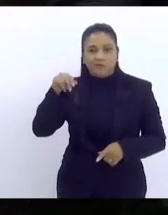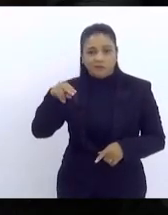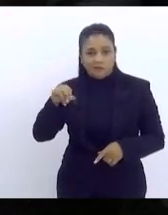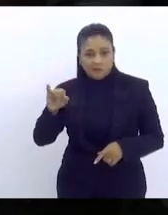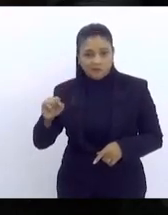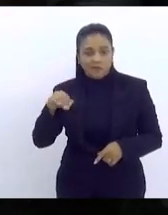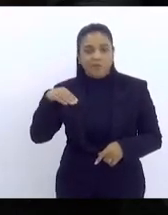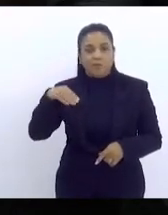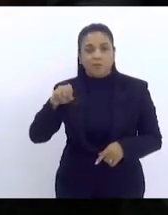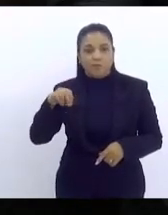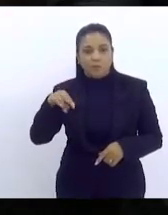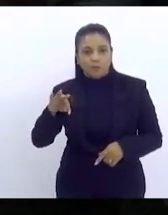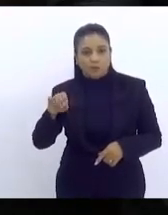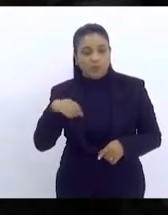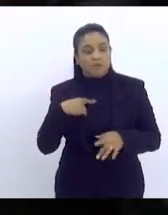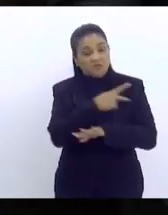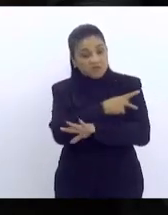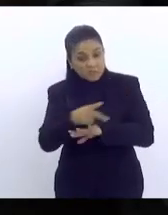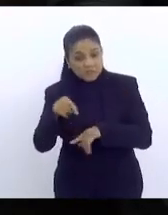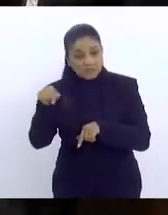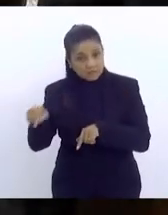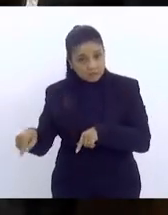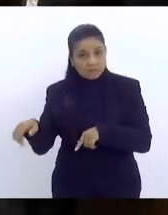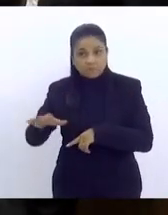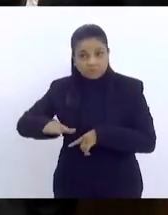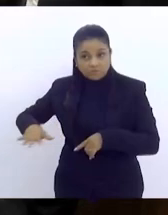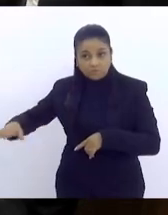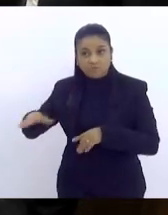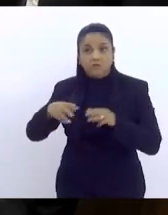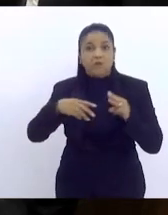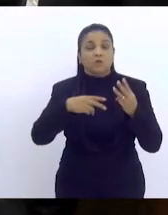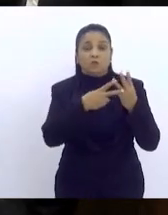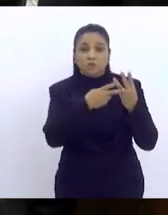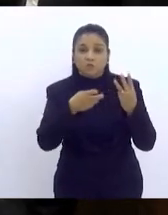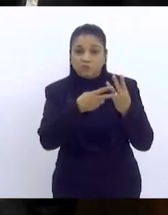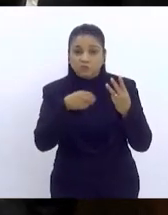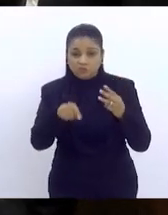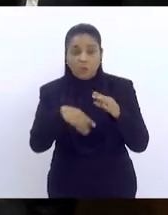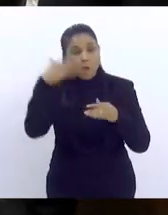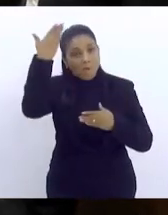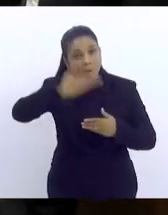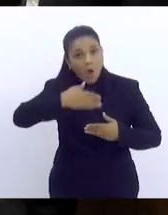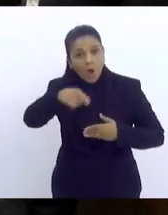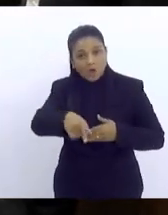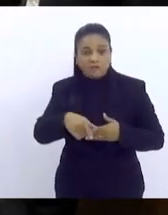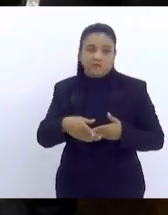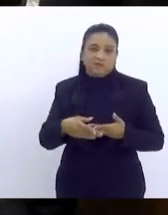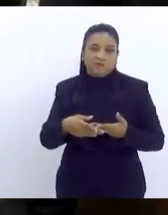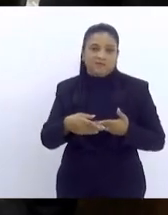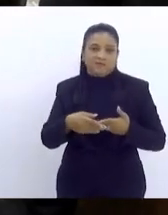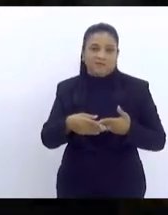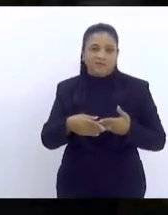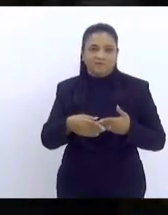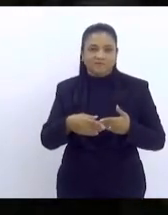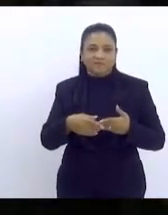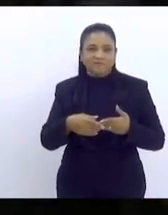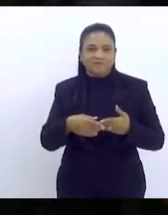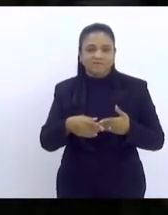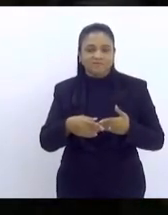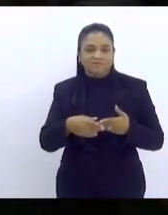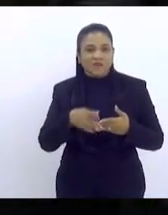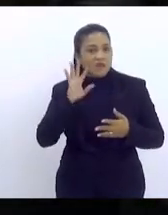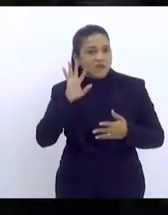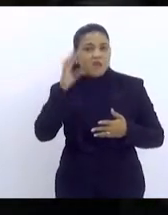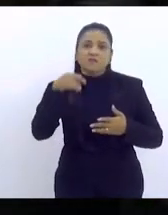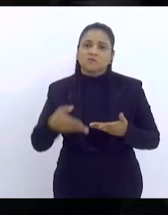aquela localidade e comprove tudo que esses atestados já estão comprovando já estão dizendo E que a gente possa dar uma